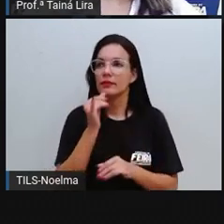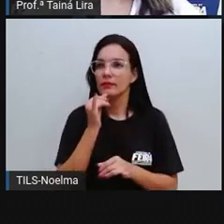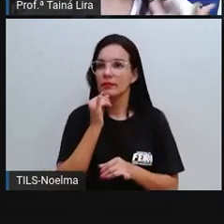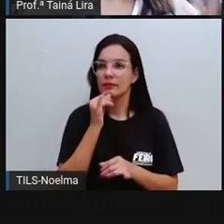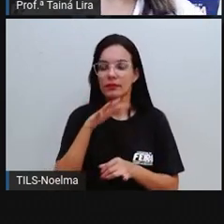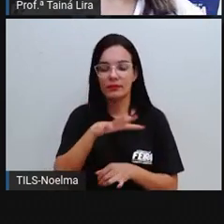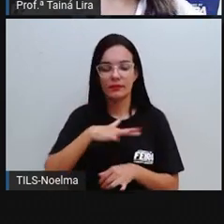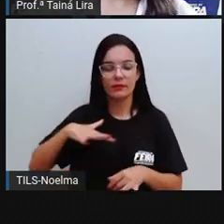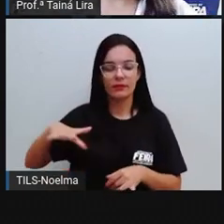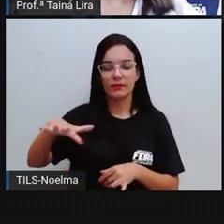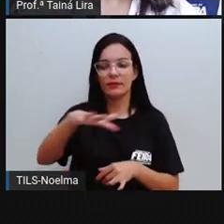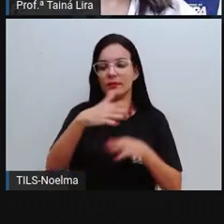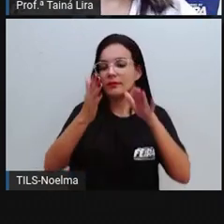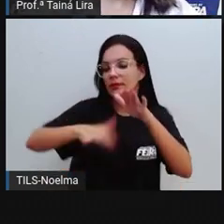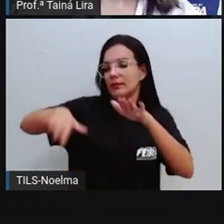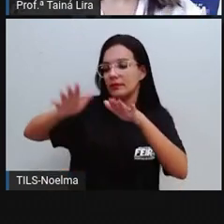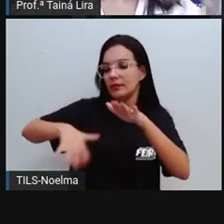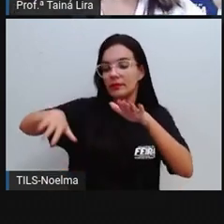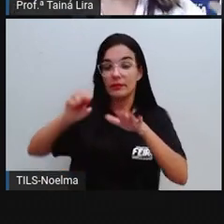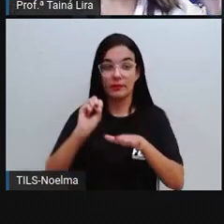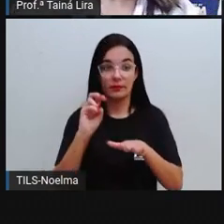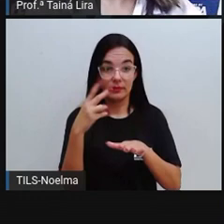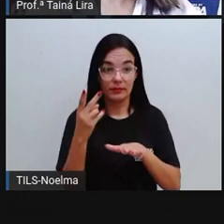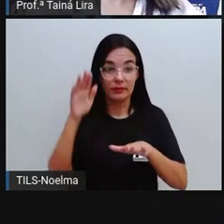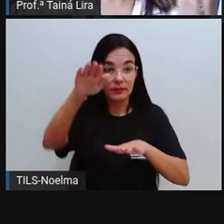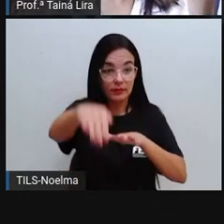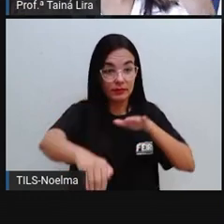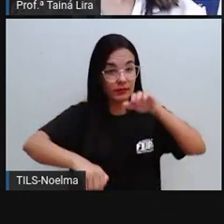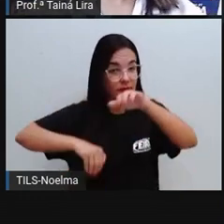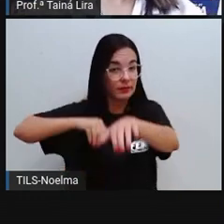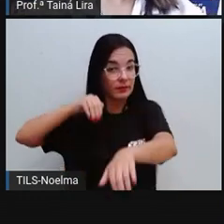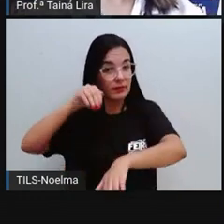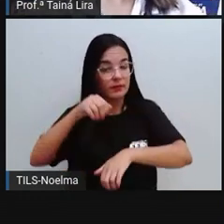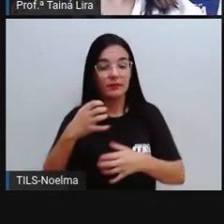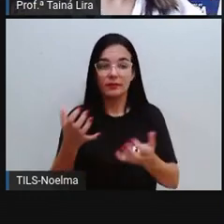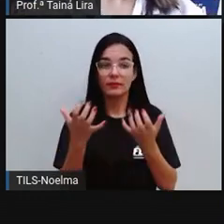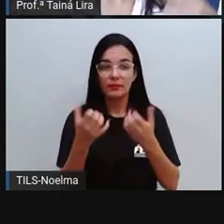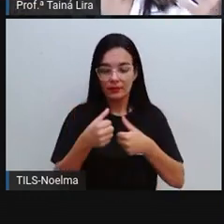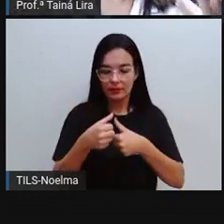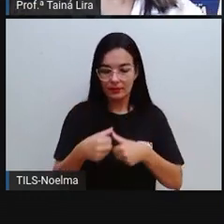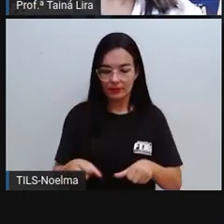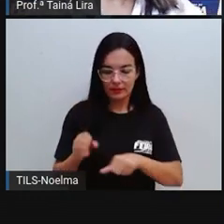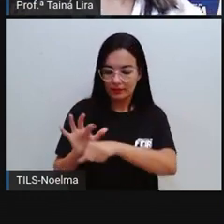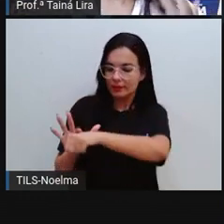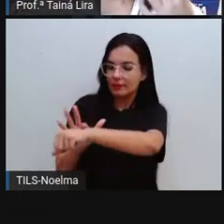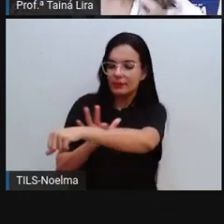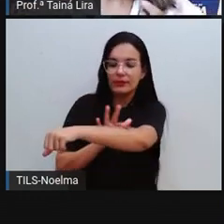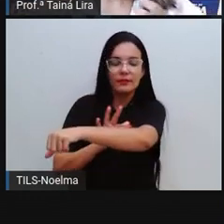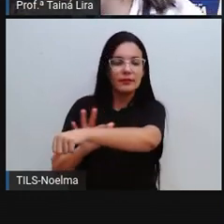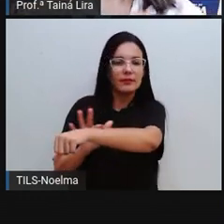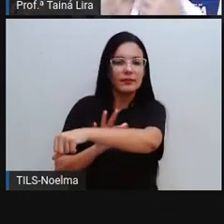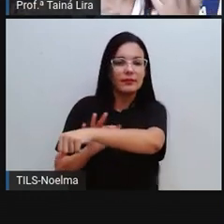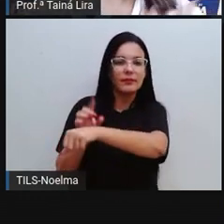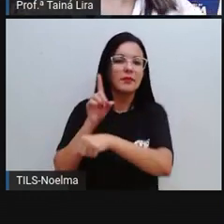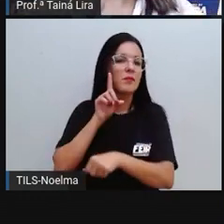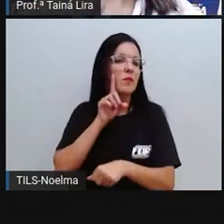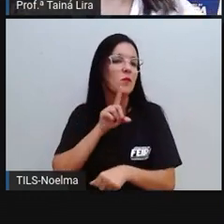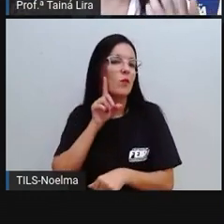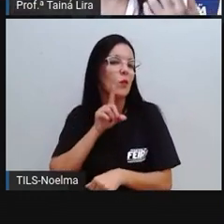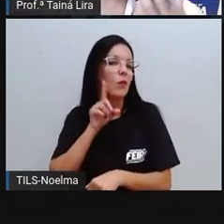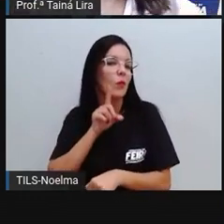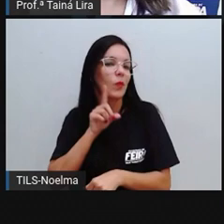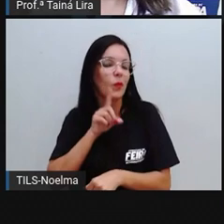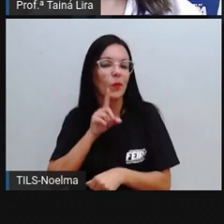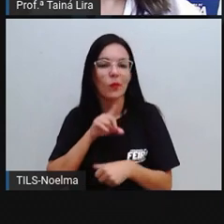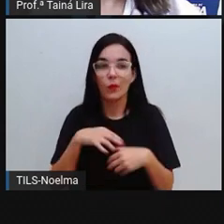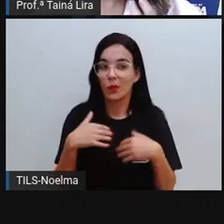em um ambiente, né, de praia, de piscina, nós queremos ficar com a pele ali bronzeada, né? A gente chama bronzeado,